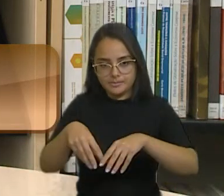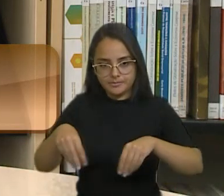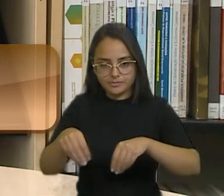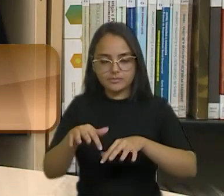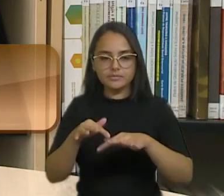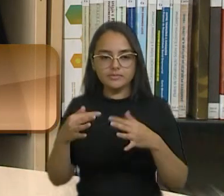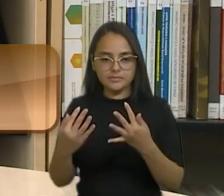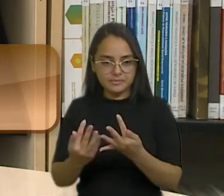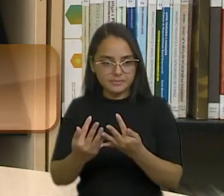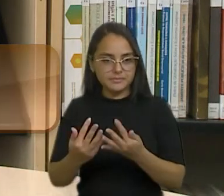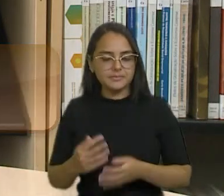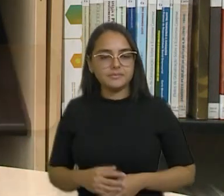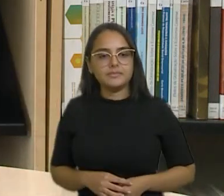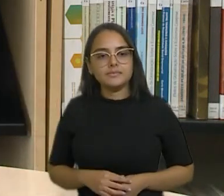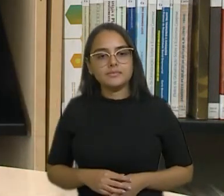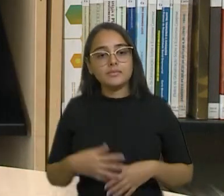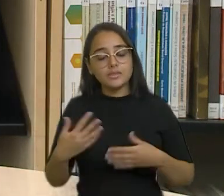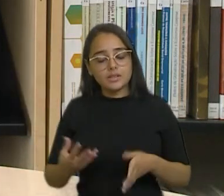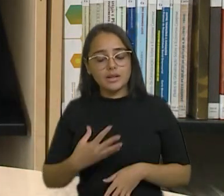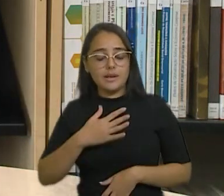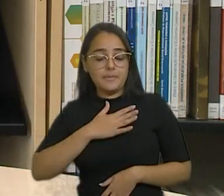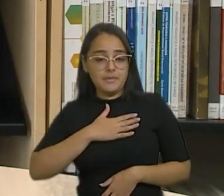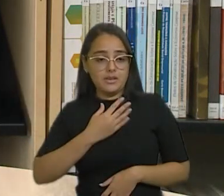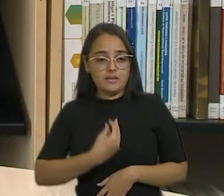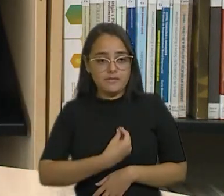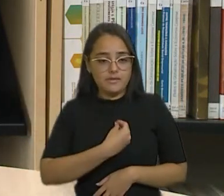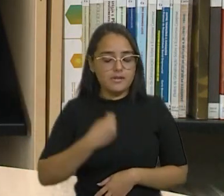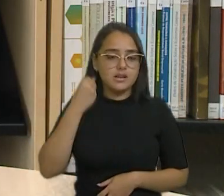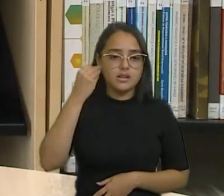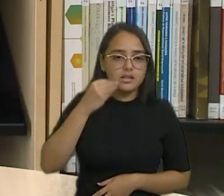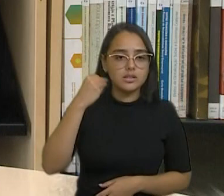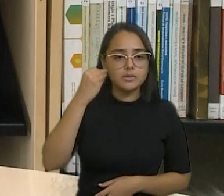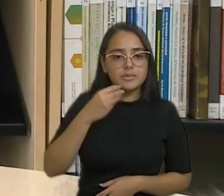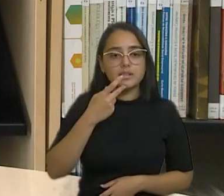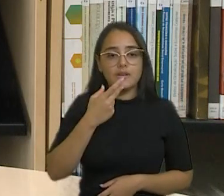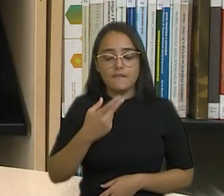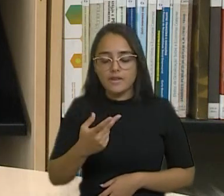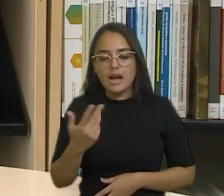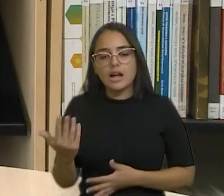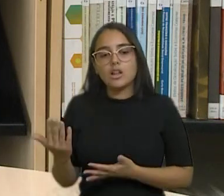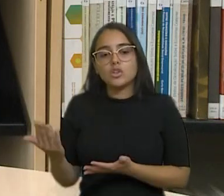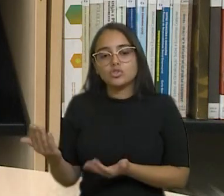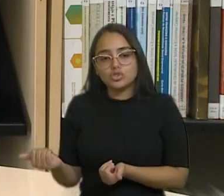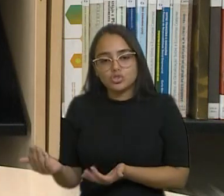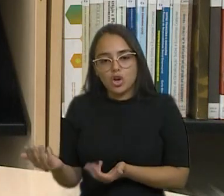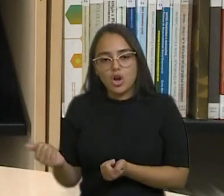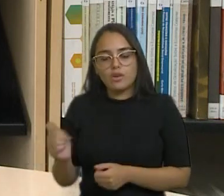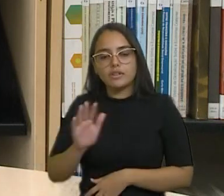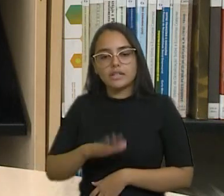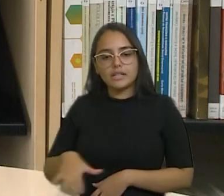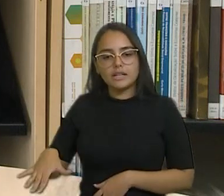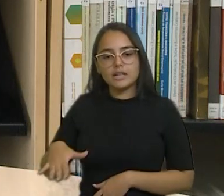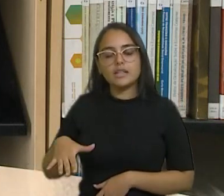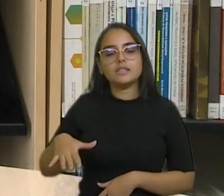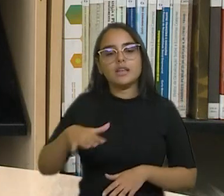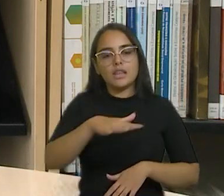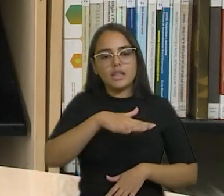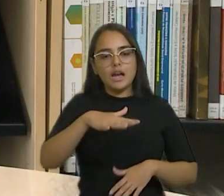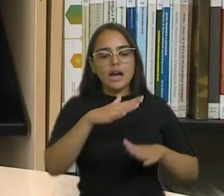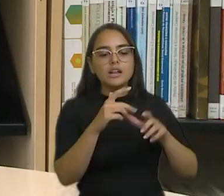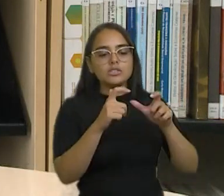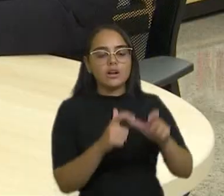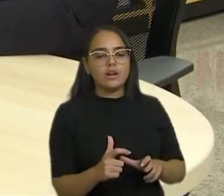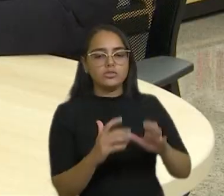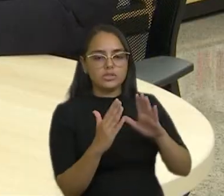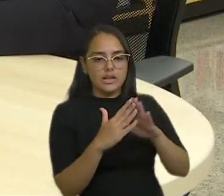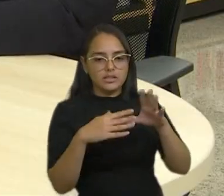família. Então, a minha vivência, como eu digo, reforço, de adolescente e de criança, foi no ambiente da casa de farinha, foi no